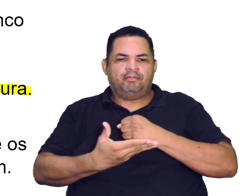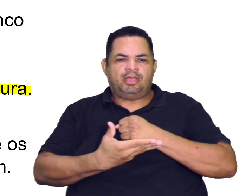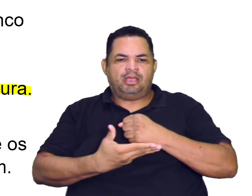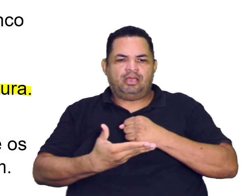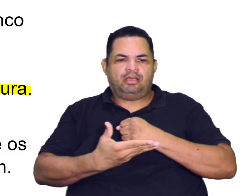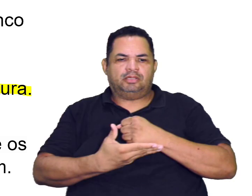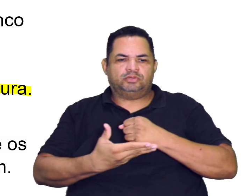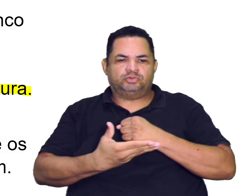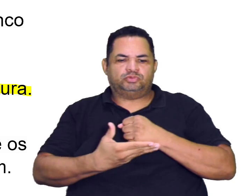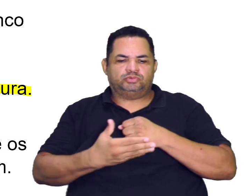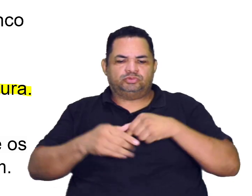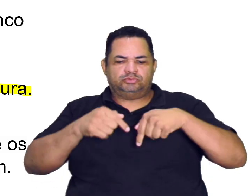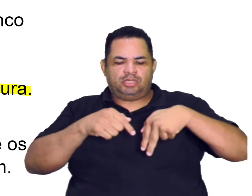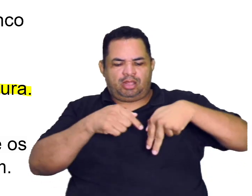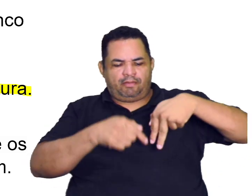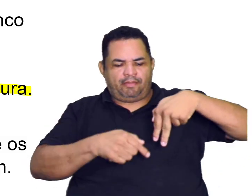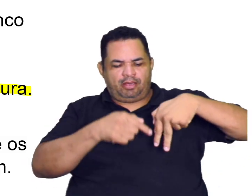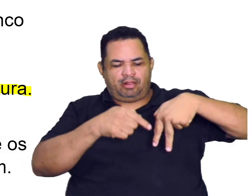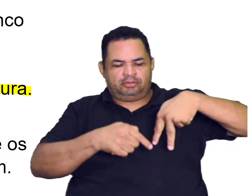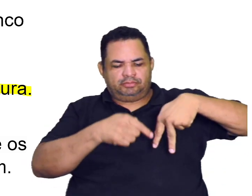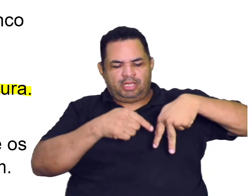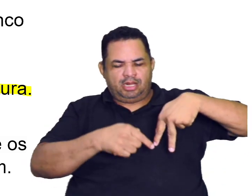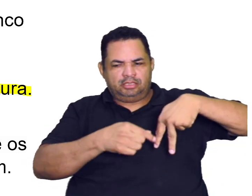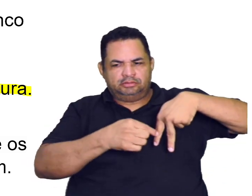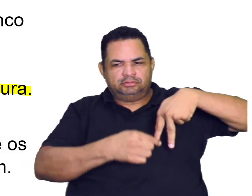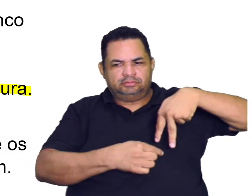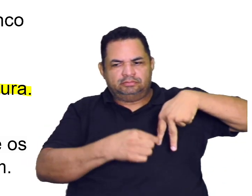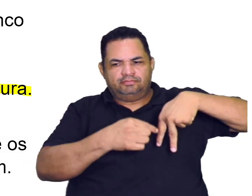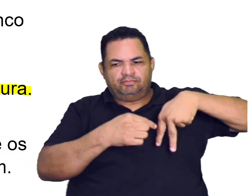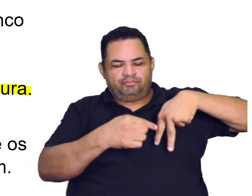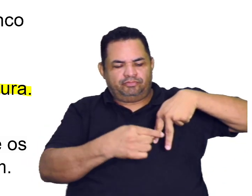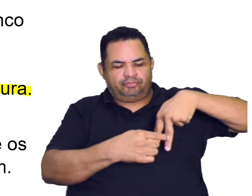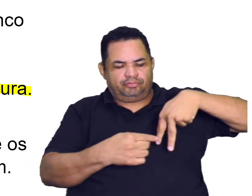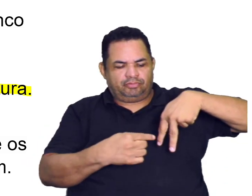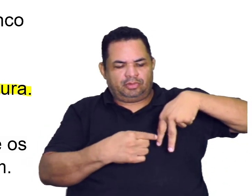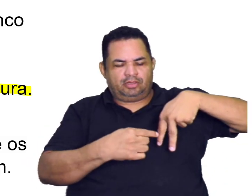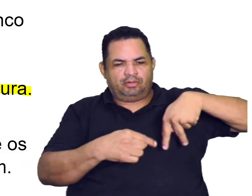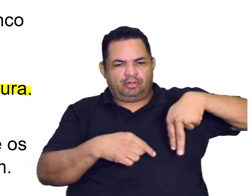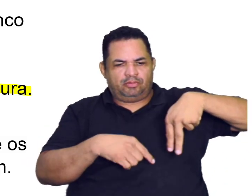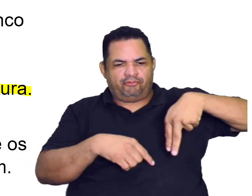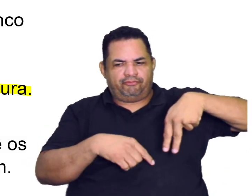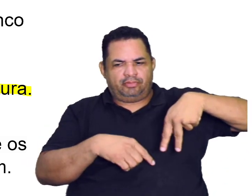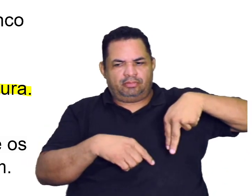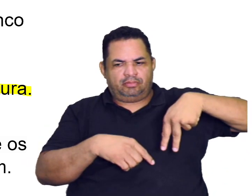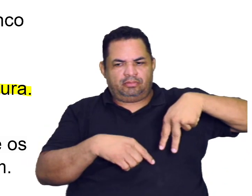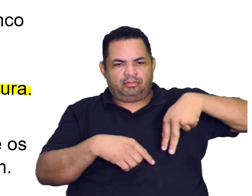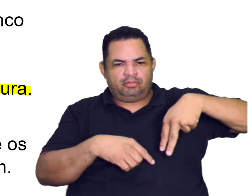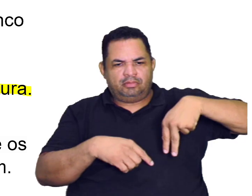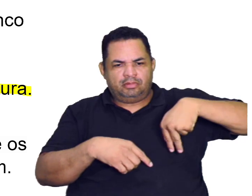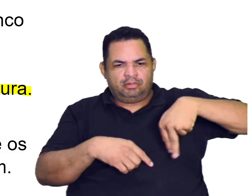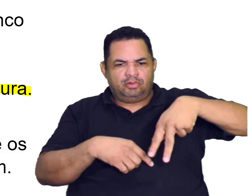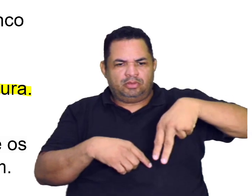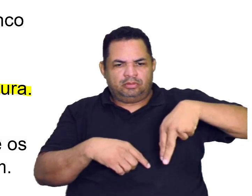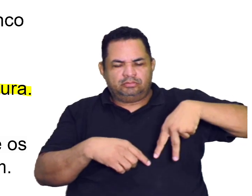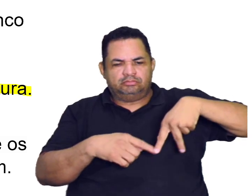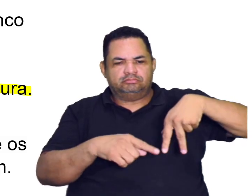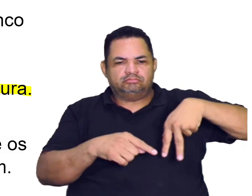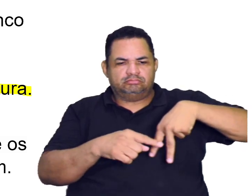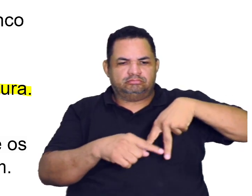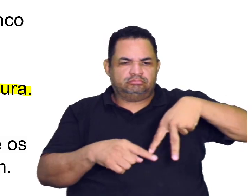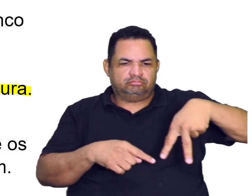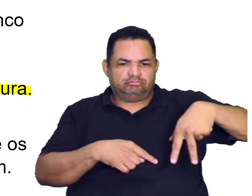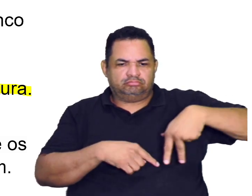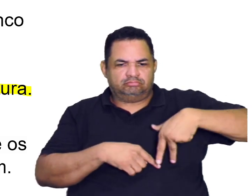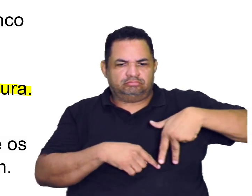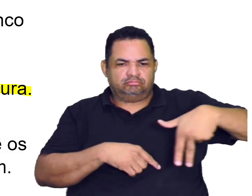coluna, onde os membros inferiores, ou seja, as nossas pernas, vão se articular para nos levar ao local que a